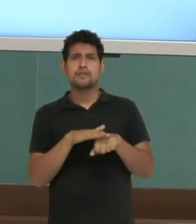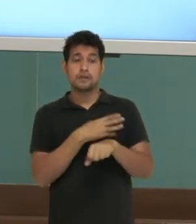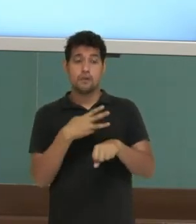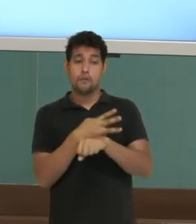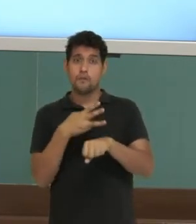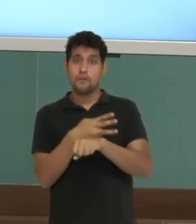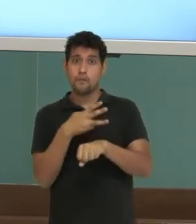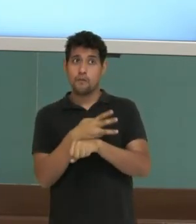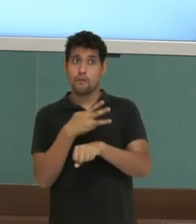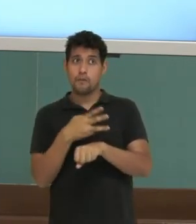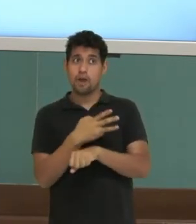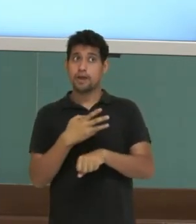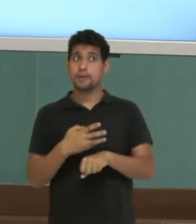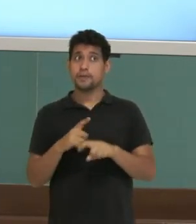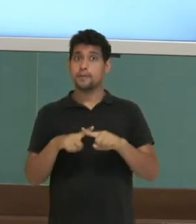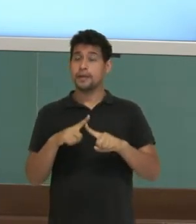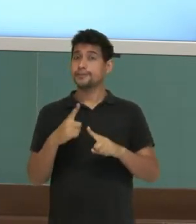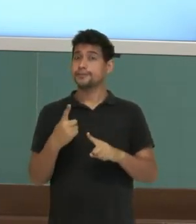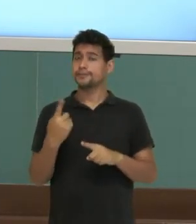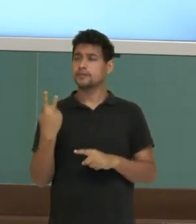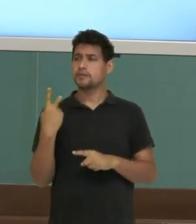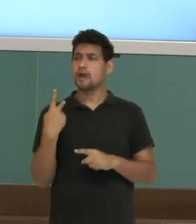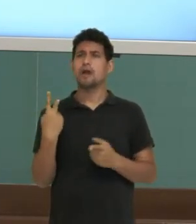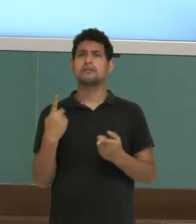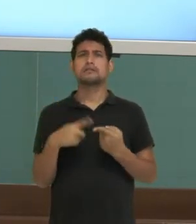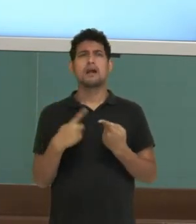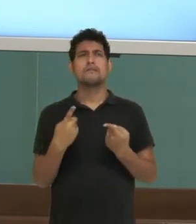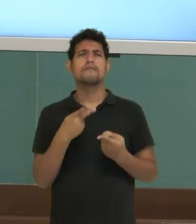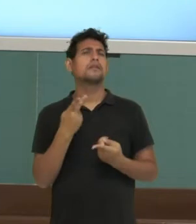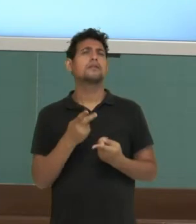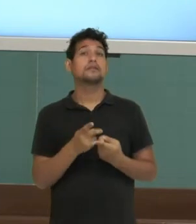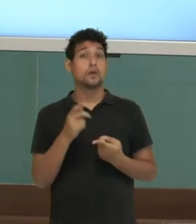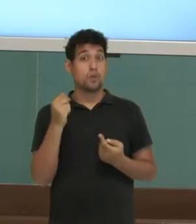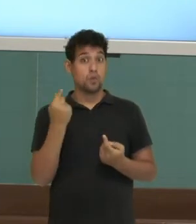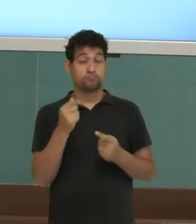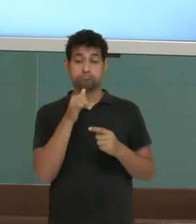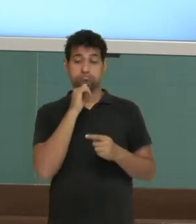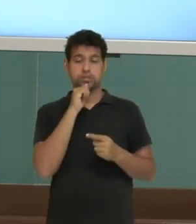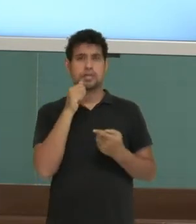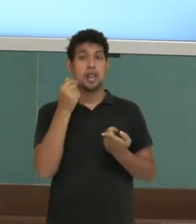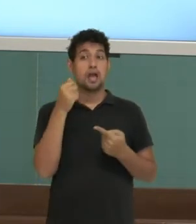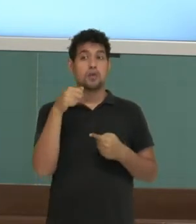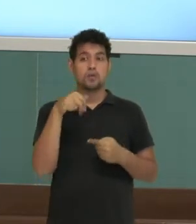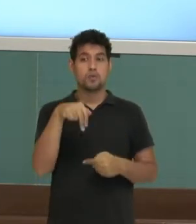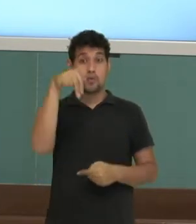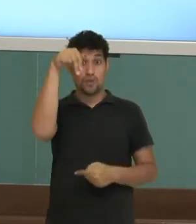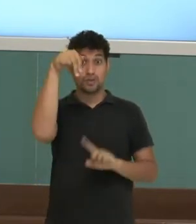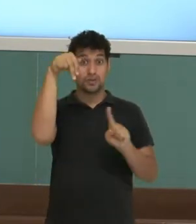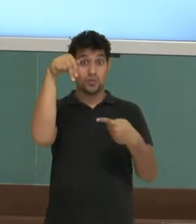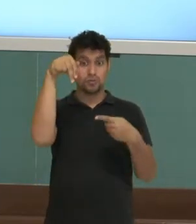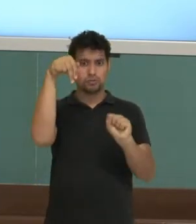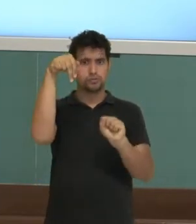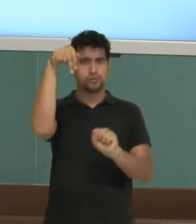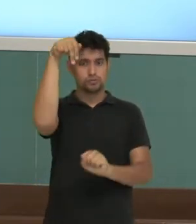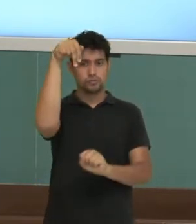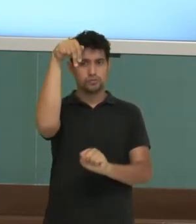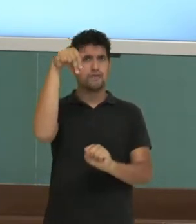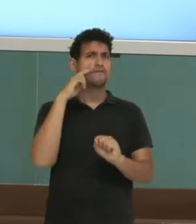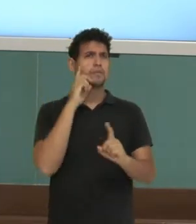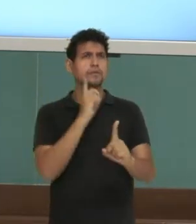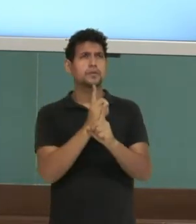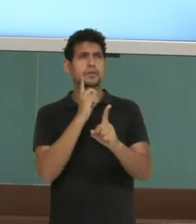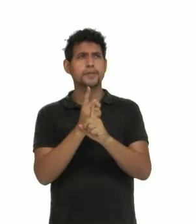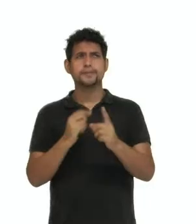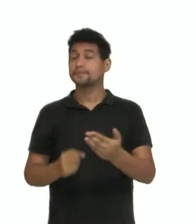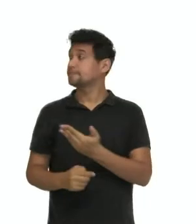WhatsApp. Um de nós dois estava no hemisfério norte e o outro estava no hemisfério sul. Vamos